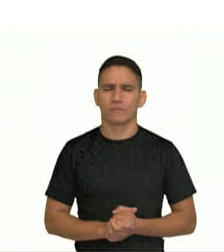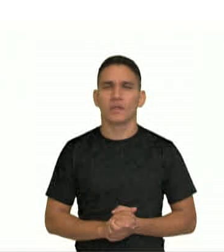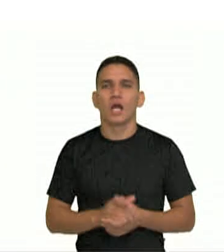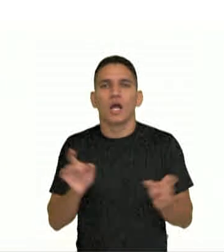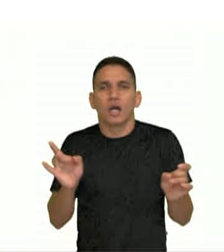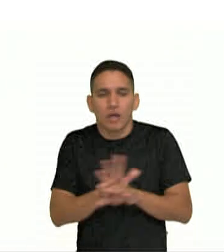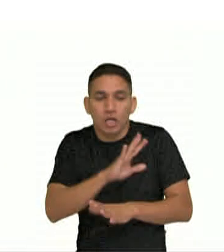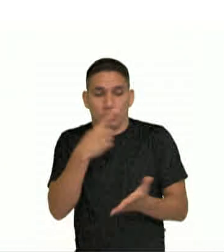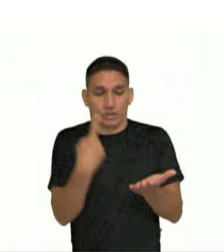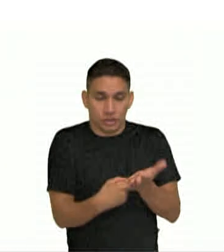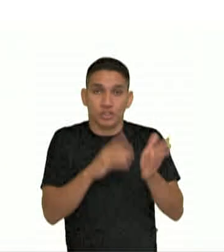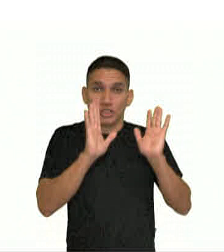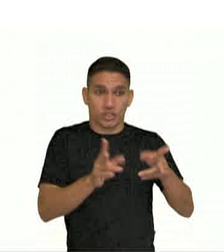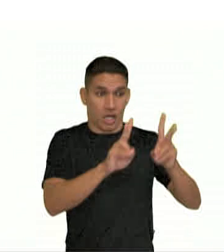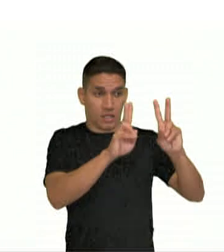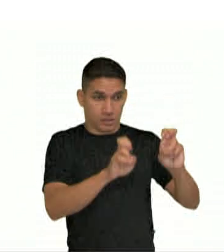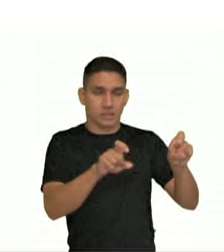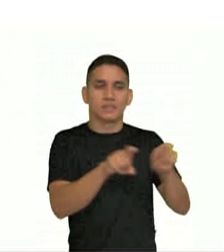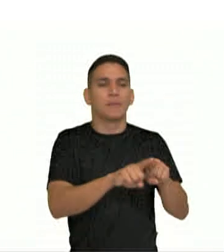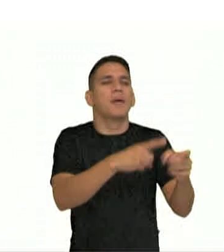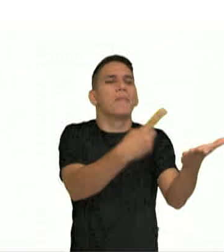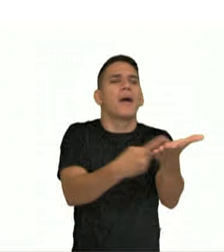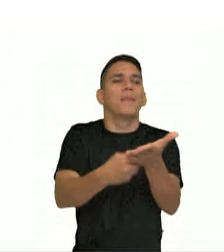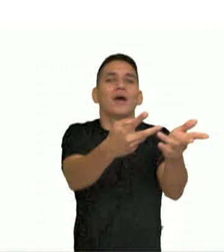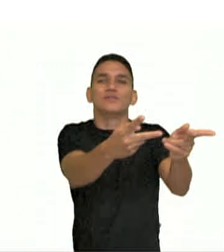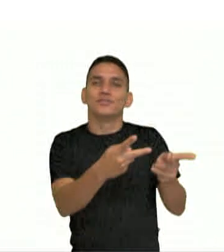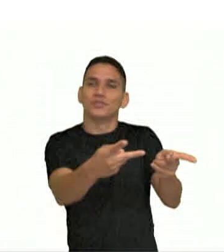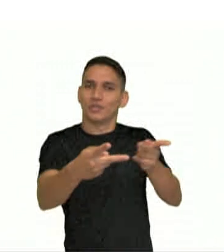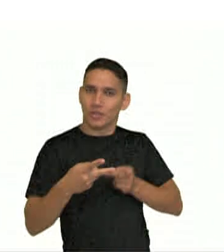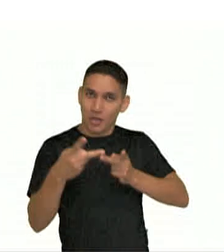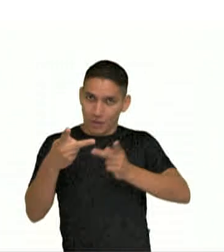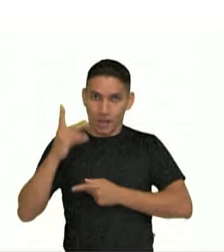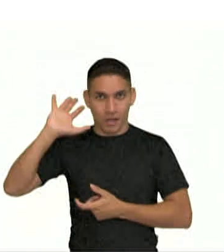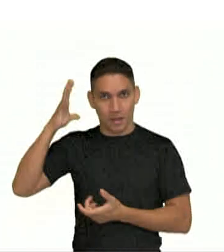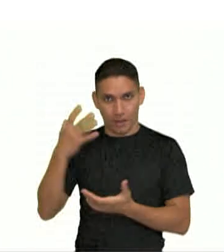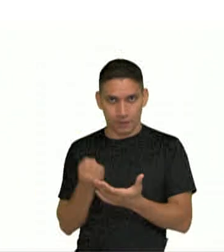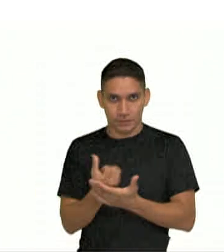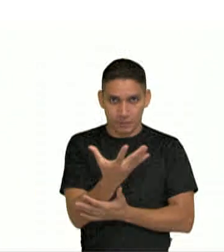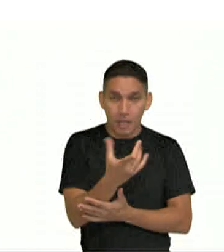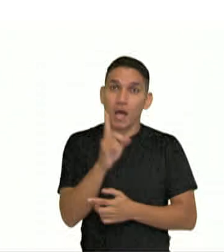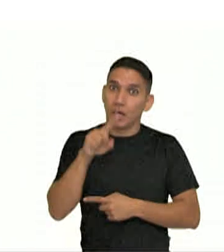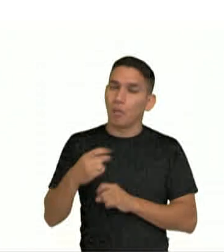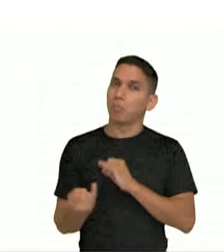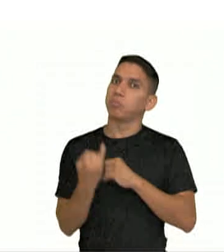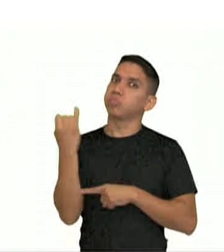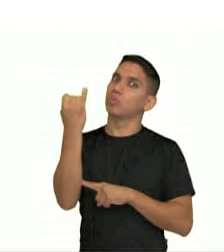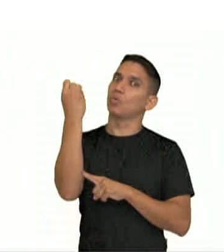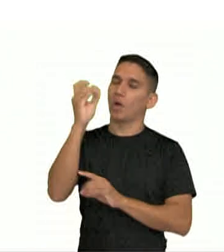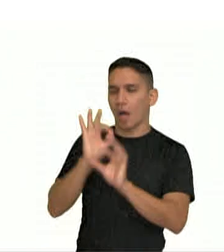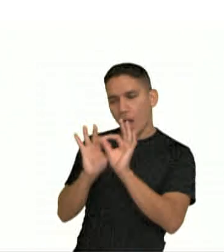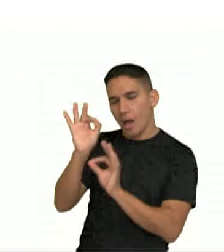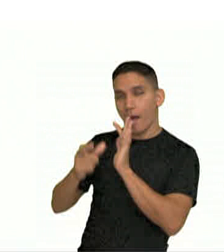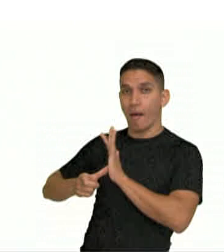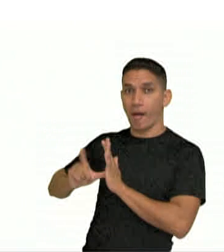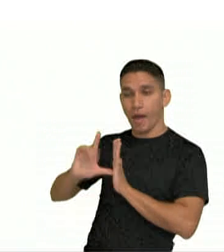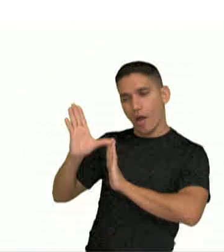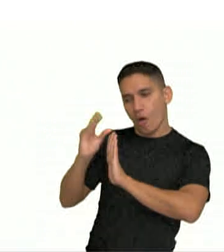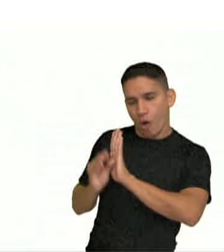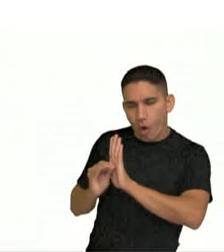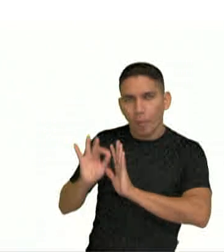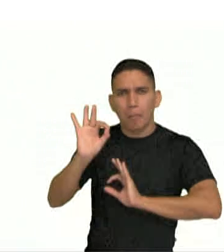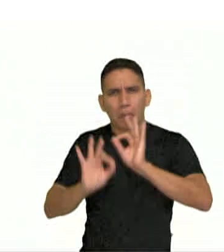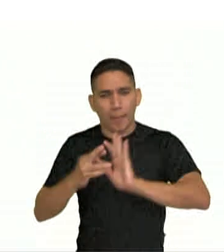o tema e os convidados do podcast, é importante planejar o conteúdo. Elabore um